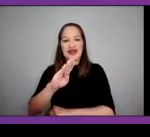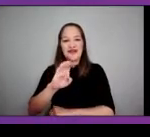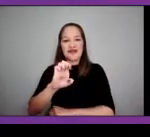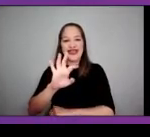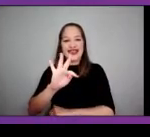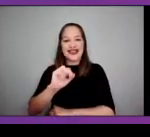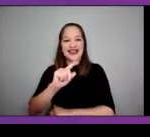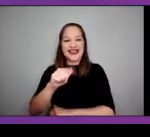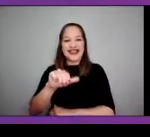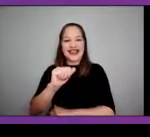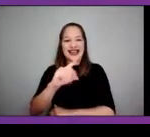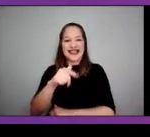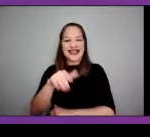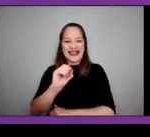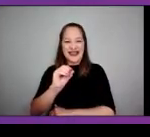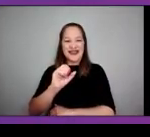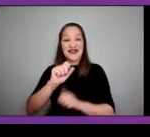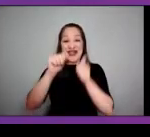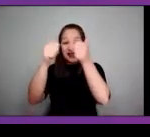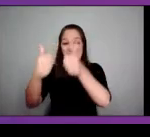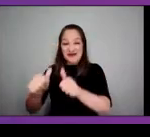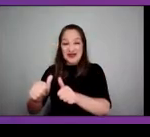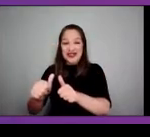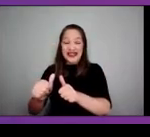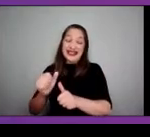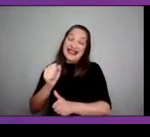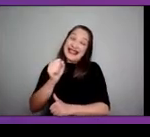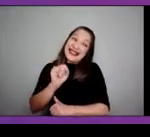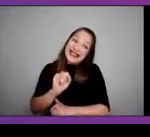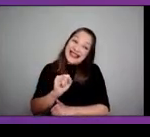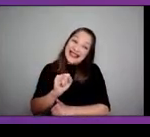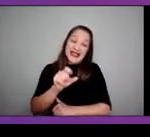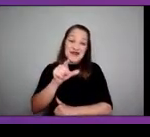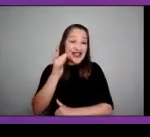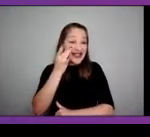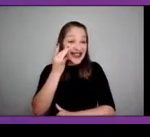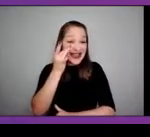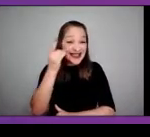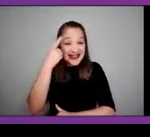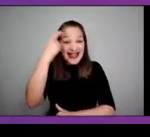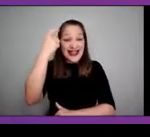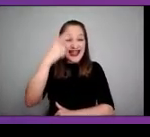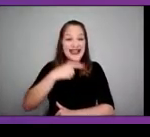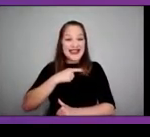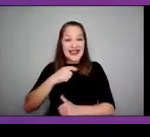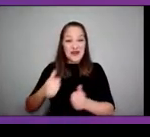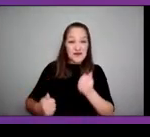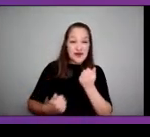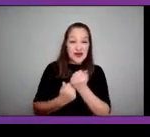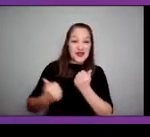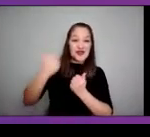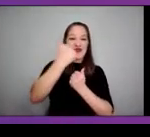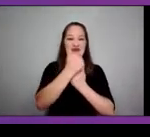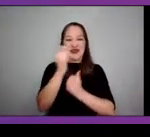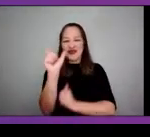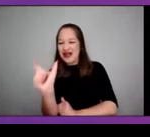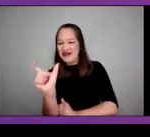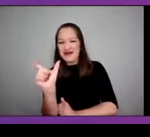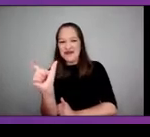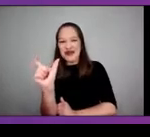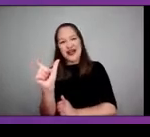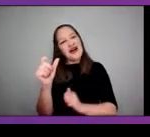assistindo a gente tiver uma ideia para substituir essa palavra de alfabetização por favor mande depois mas por enquanto a gente tá usando